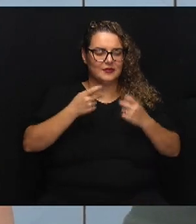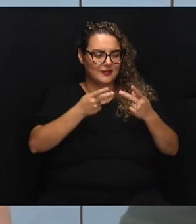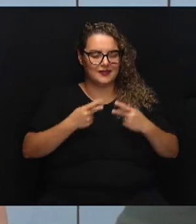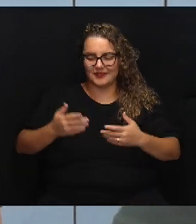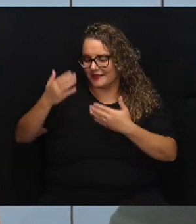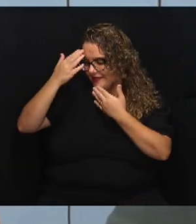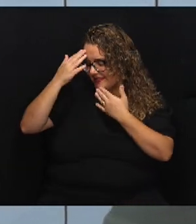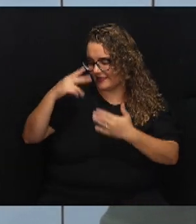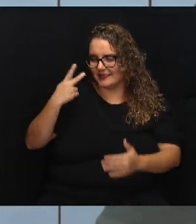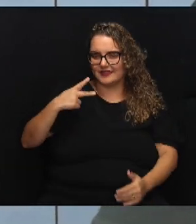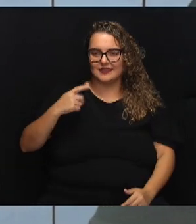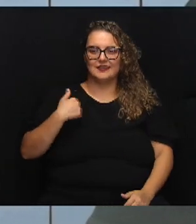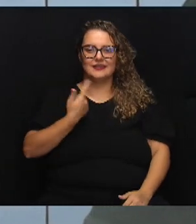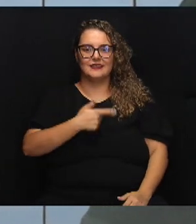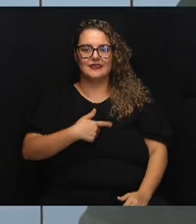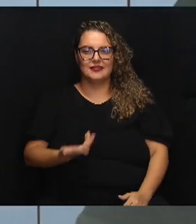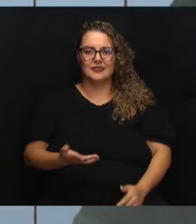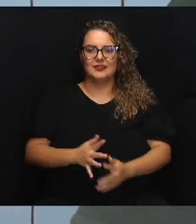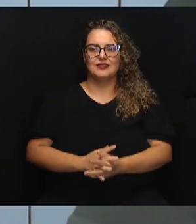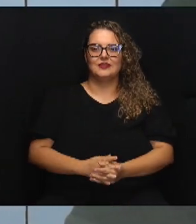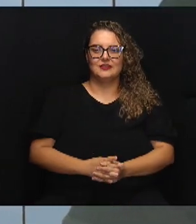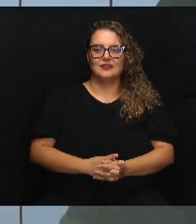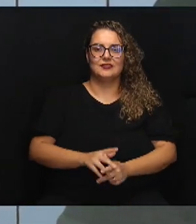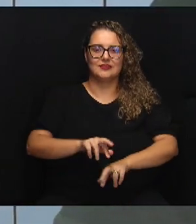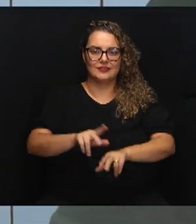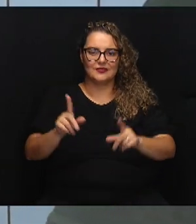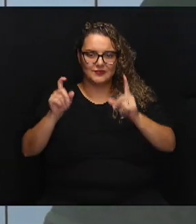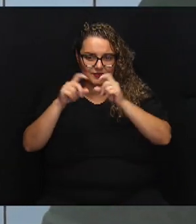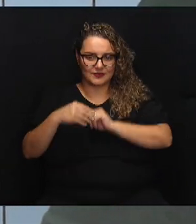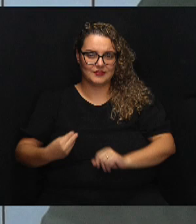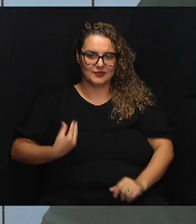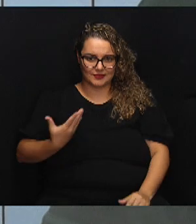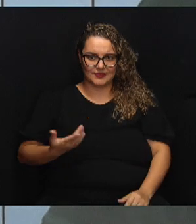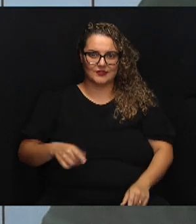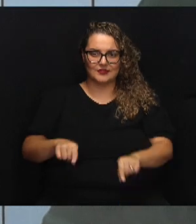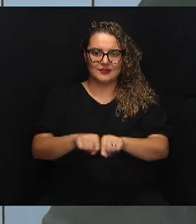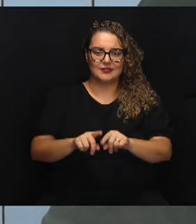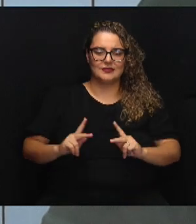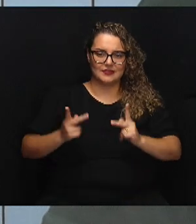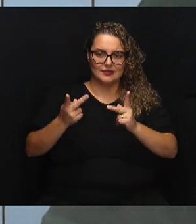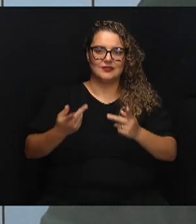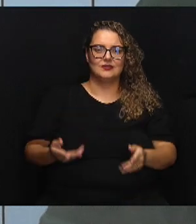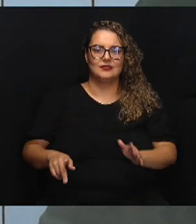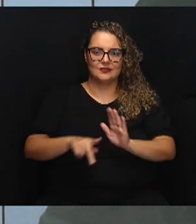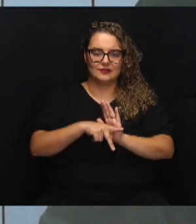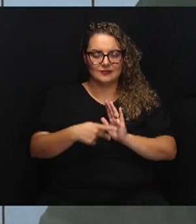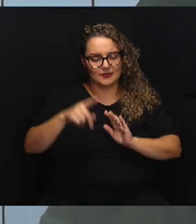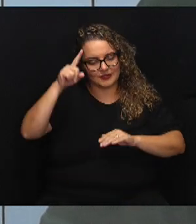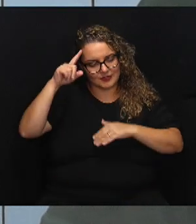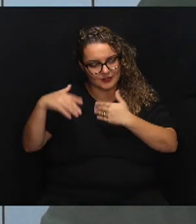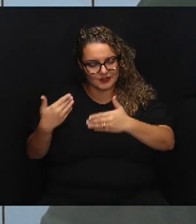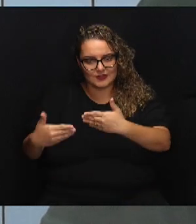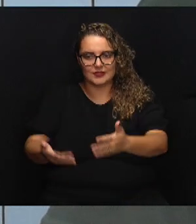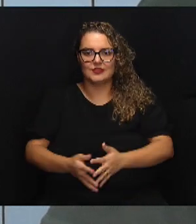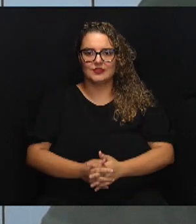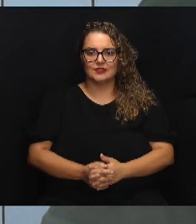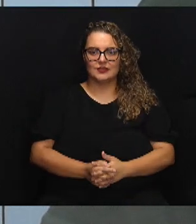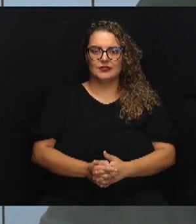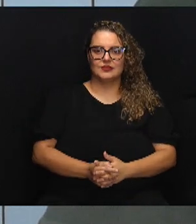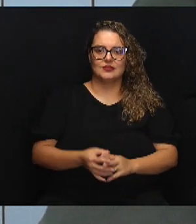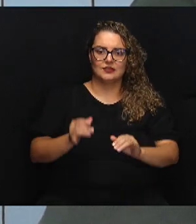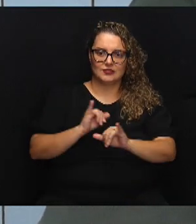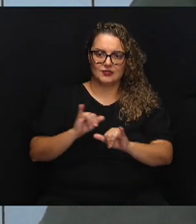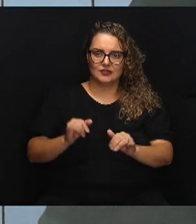vereador. A essa nossa vida de dificuldade, mas também de conquistas, né? Que faz parte do nosso dia a dia. Dizer que